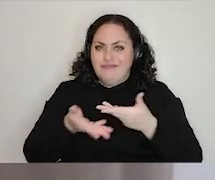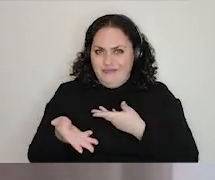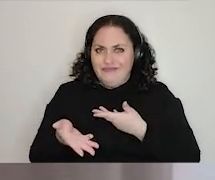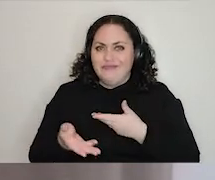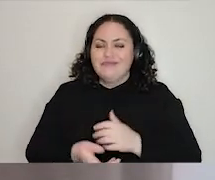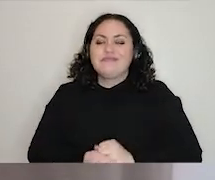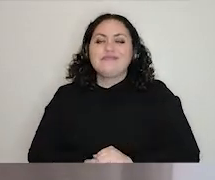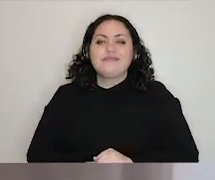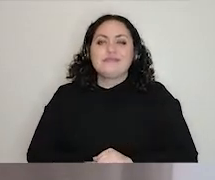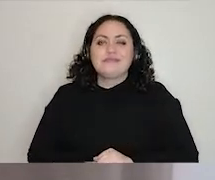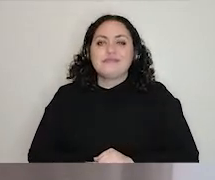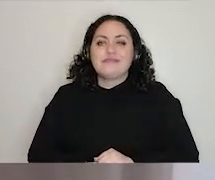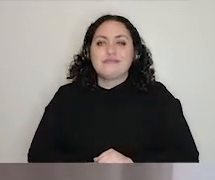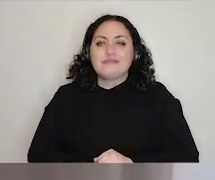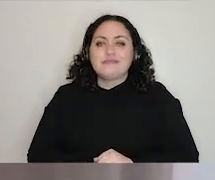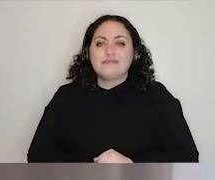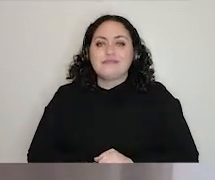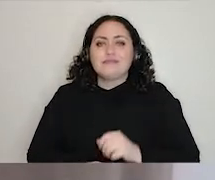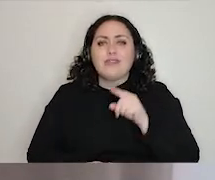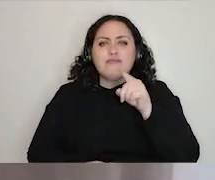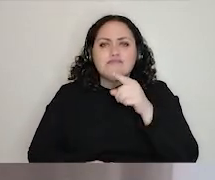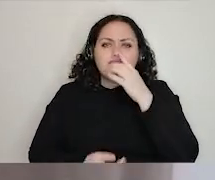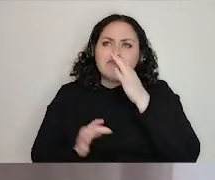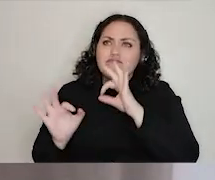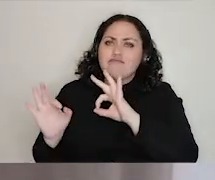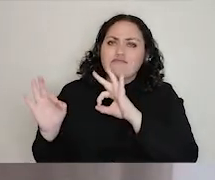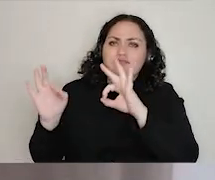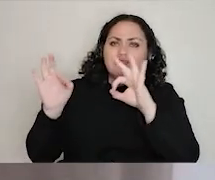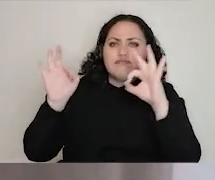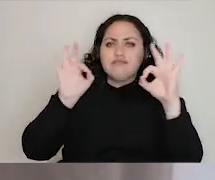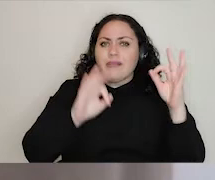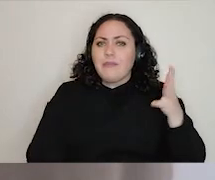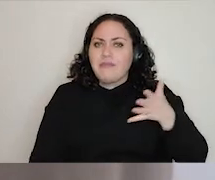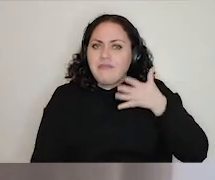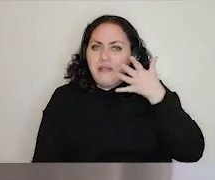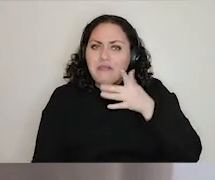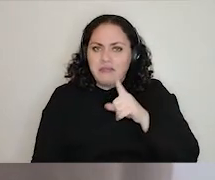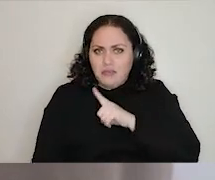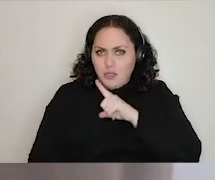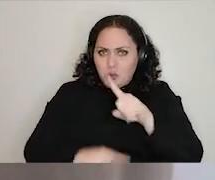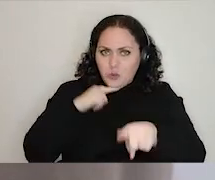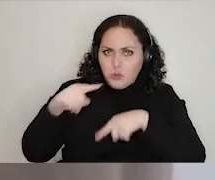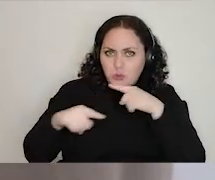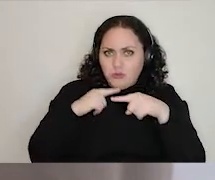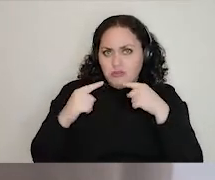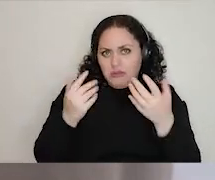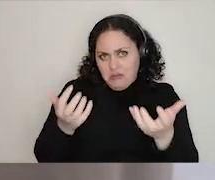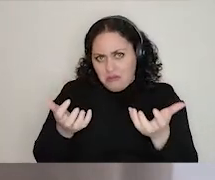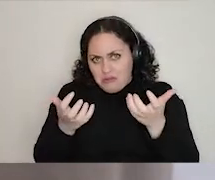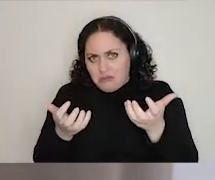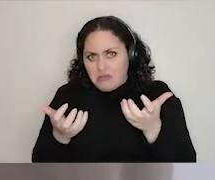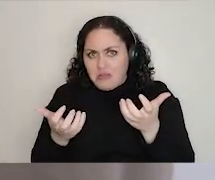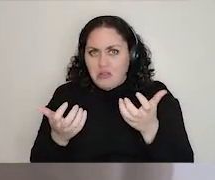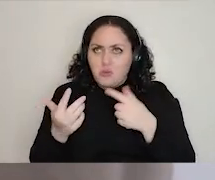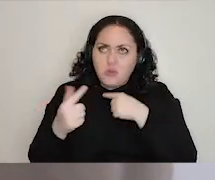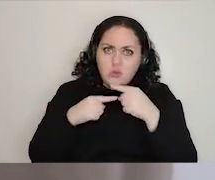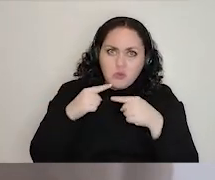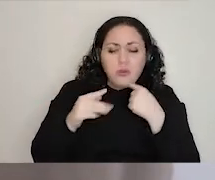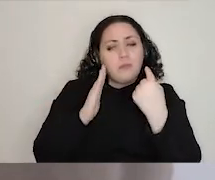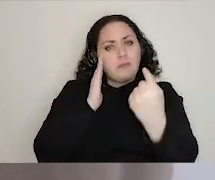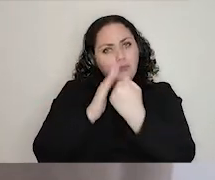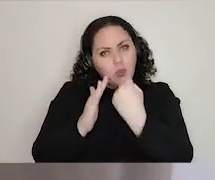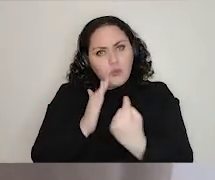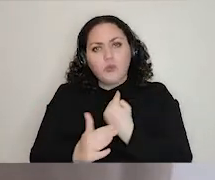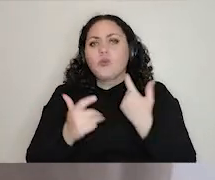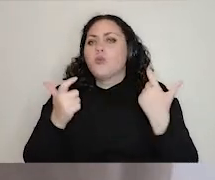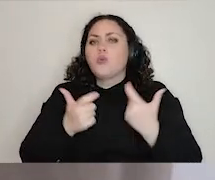com a gente. Então, se ao longo das palestras deles vocês tiverem alguma dúvida, né, se surgir alguma dúvida, vocês